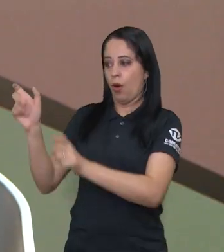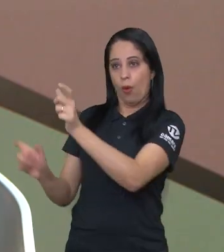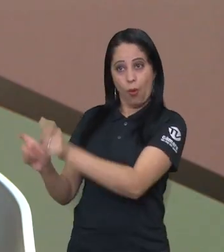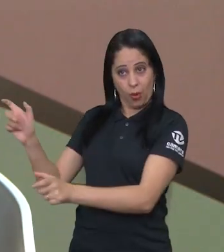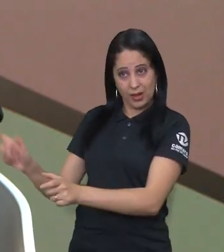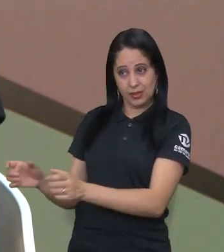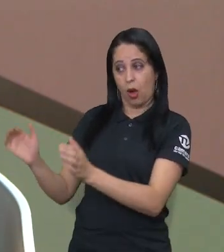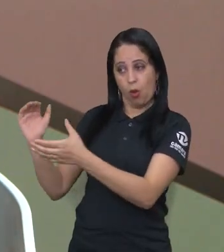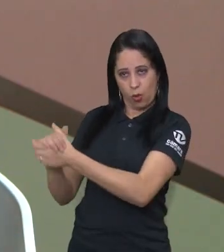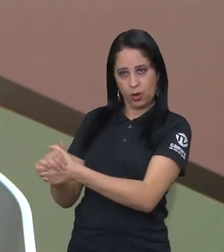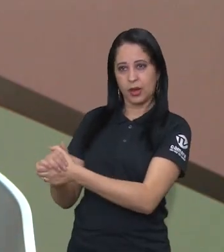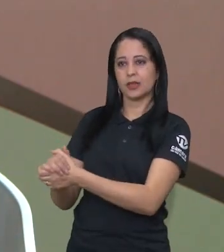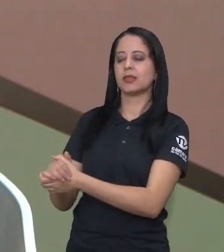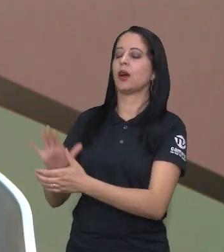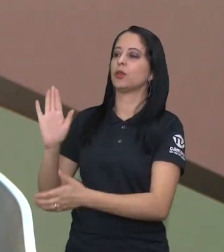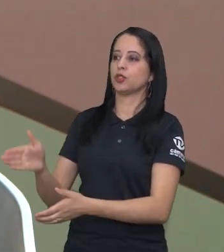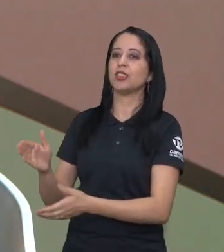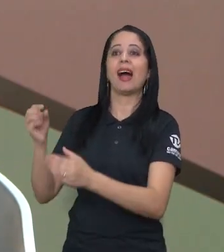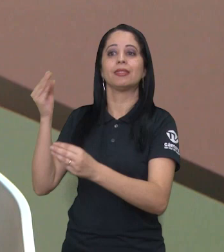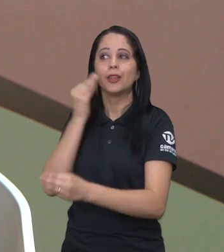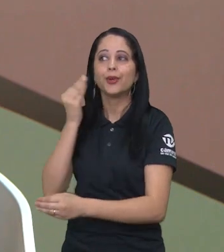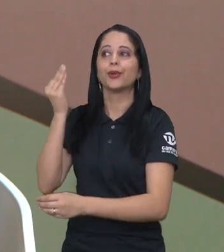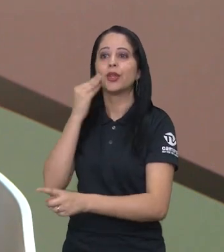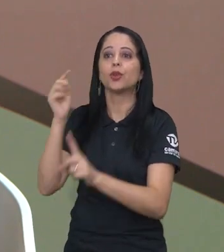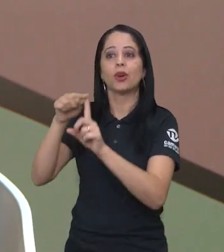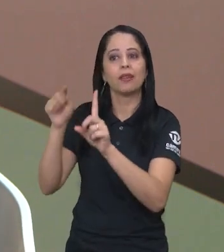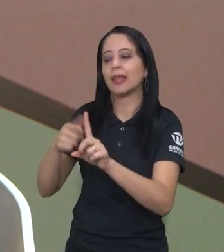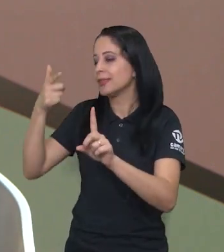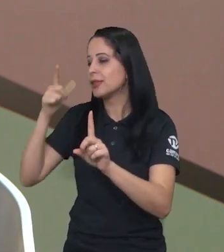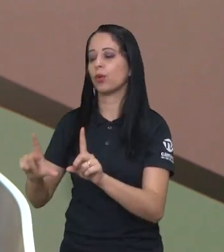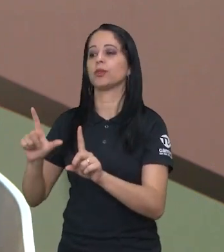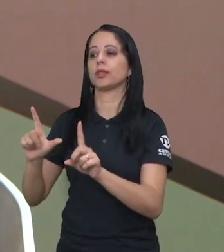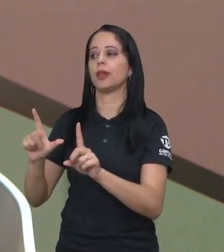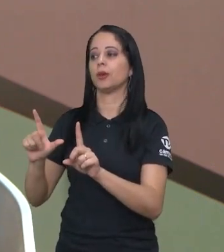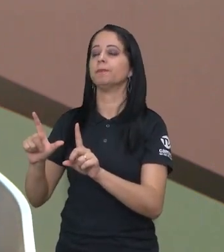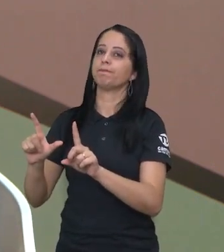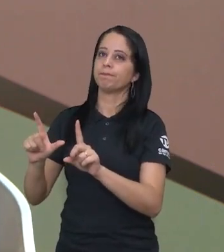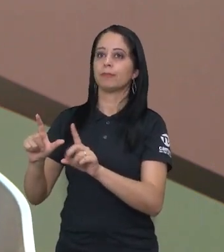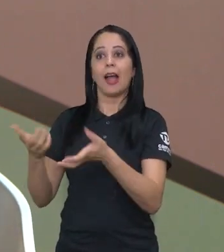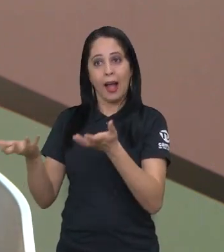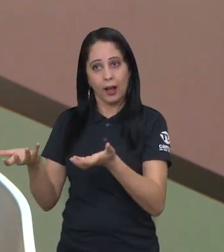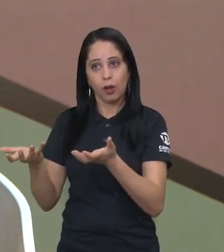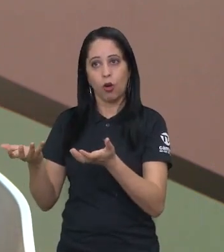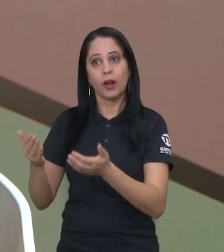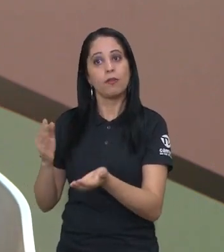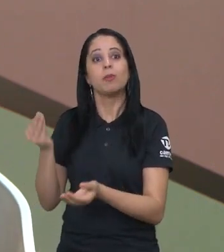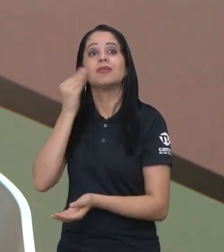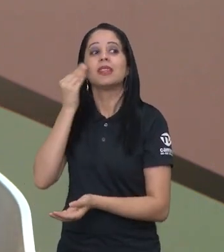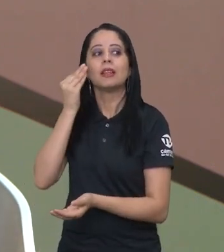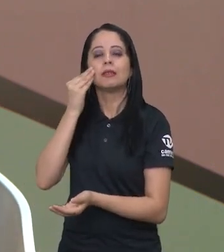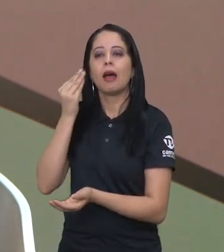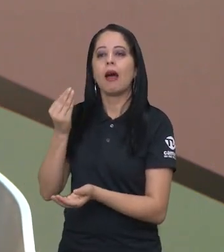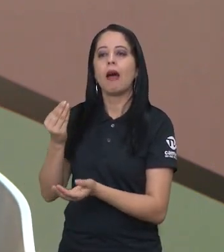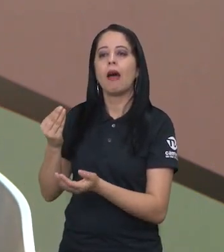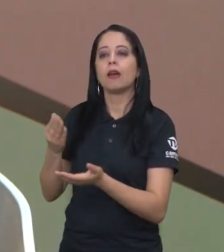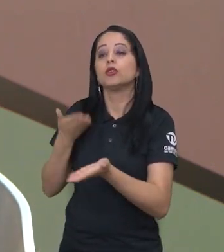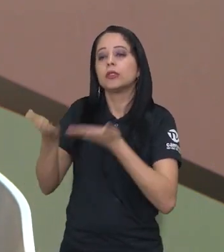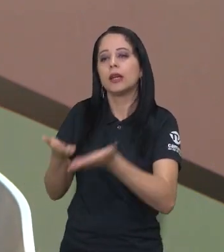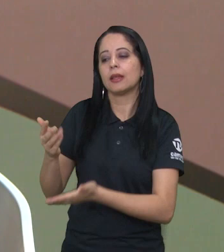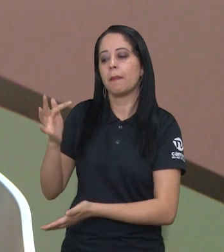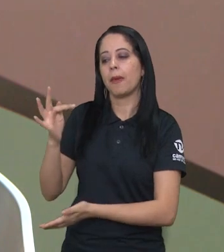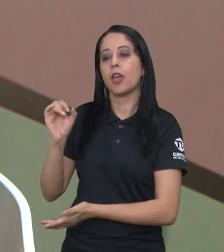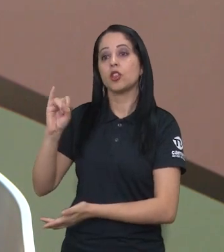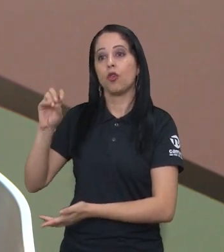assim, o nosso caminho é a FIV, não tem para outro caminho. Então, os exames são simples, não são exames complicados. A gente precisa